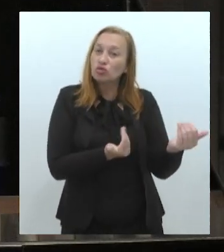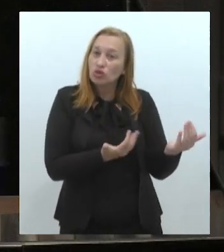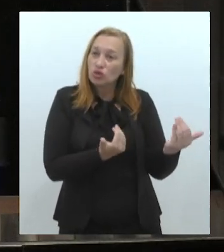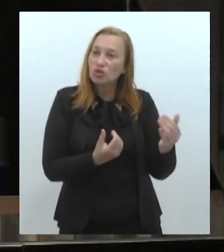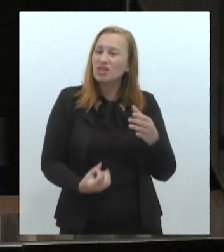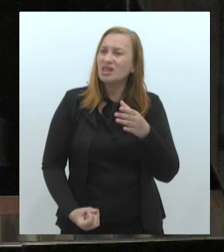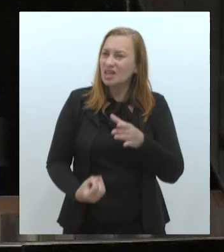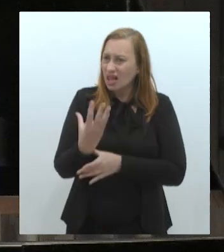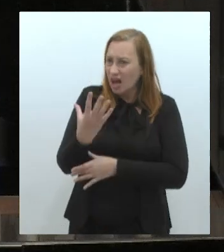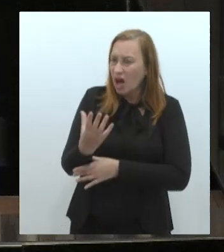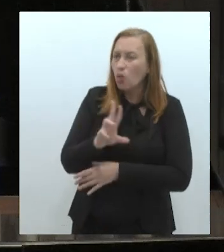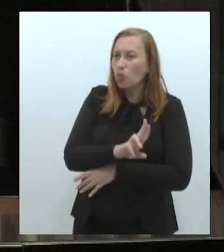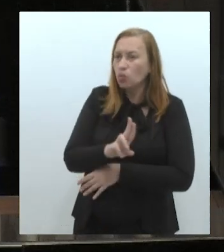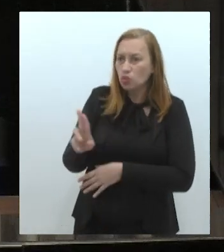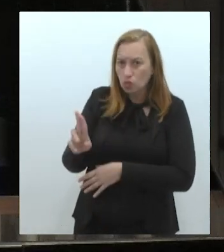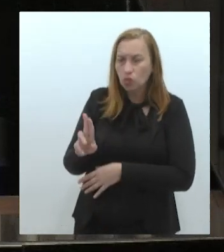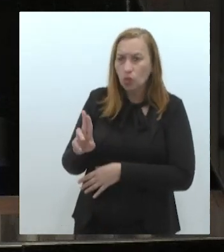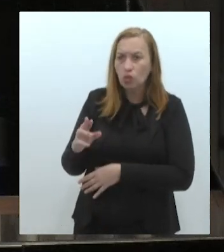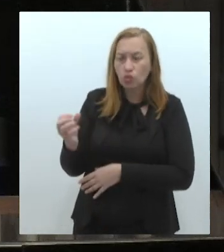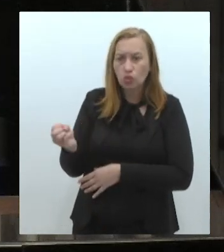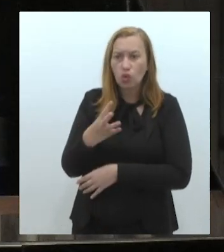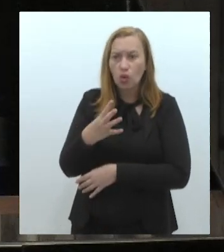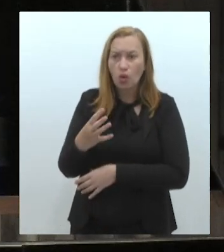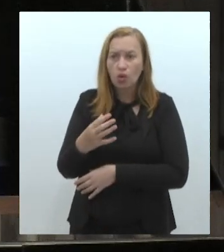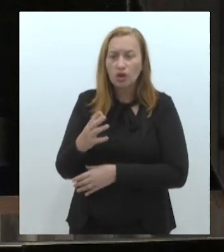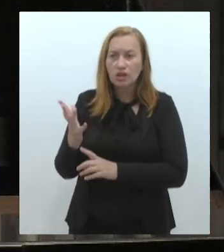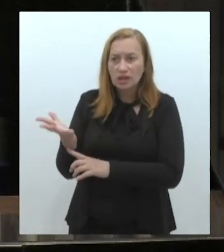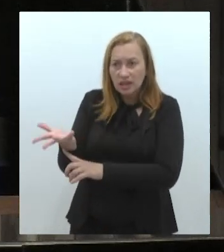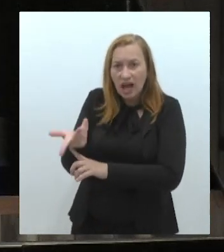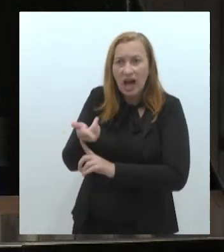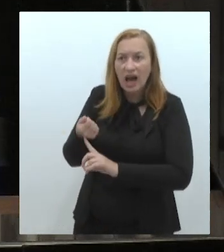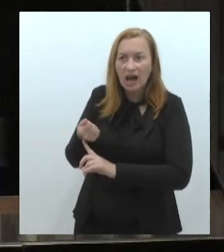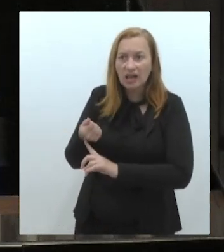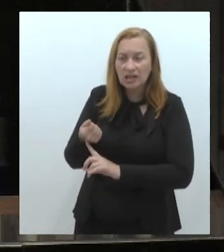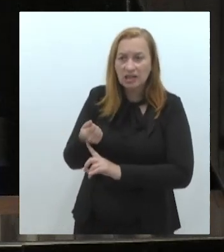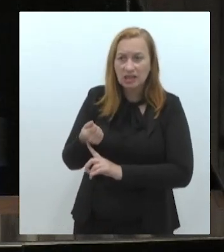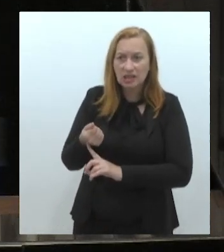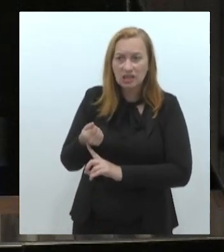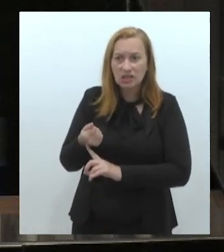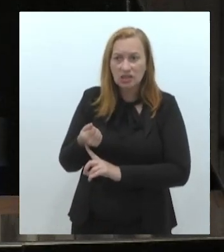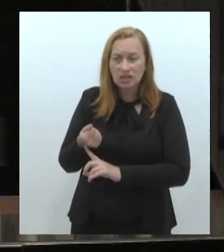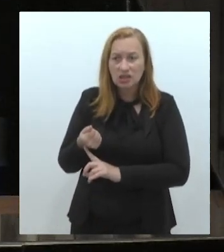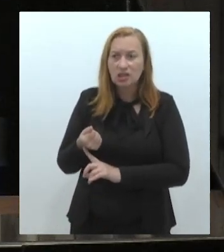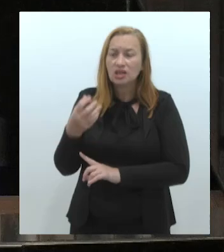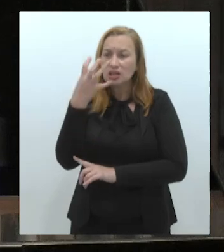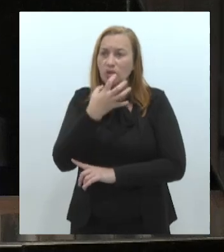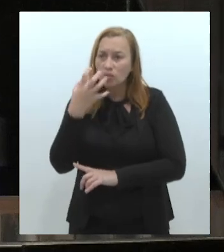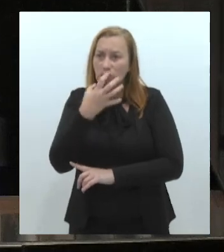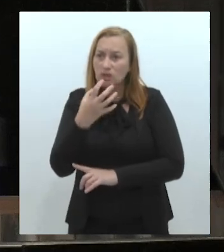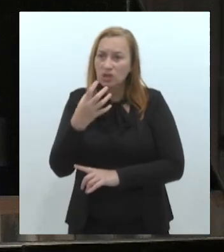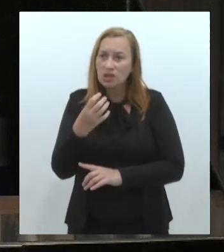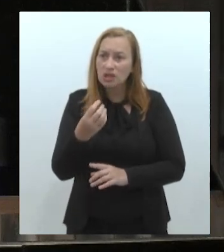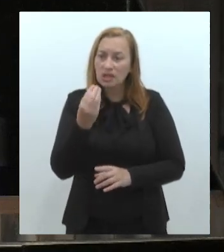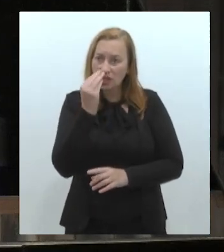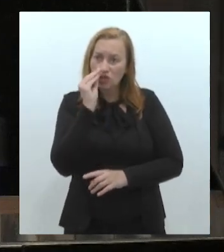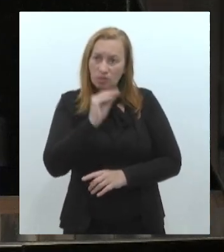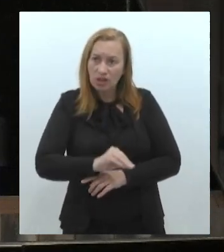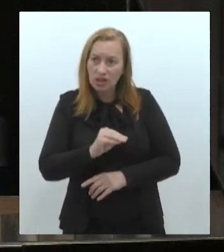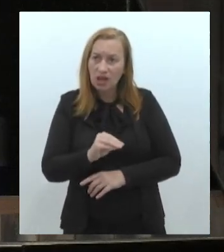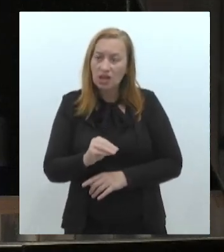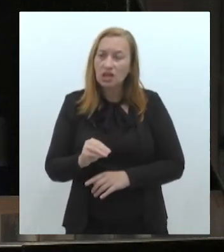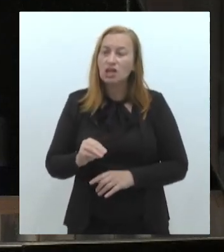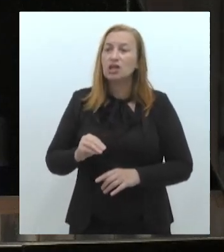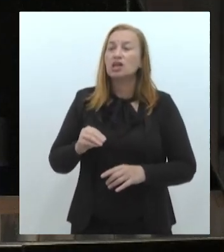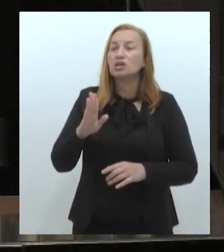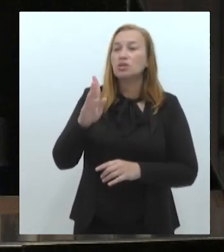criar o novo, e cria, por vezes, através da arte, cria, por vezes, através da música, isso é criminalizado. Se no baile funk